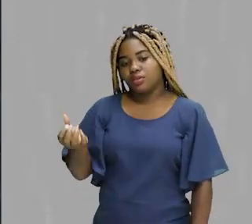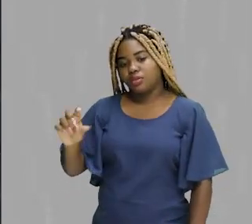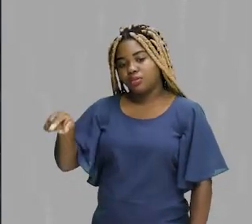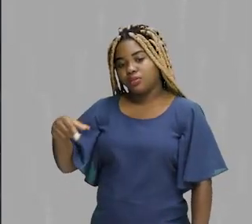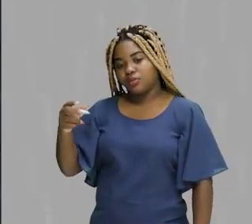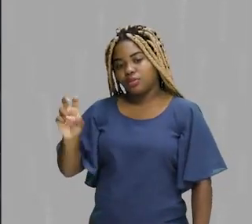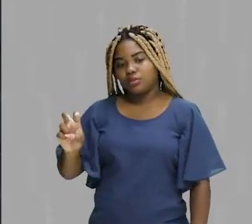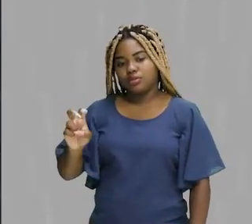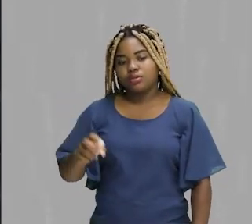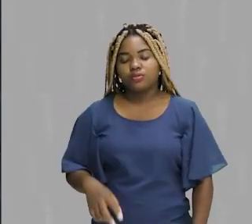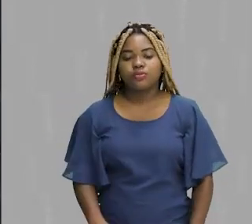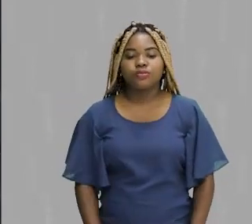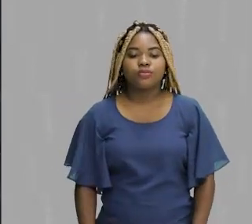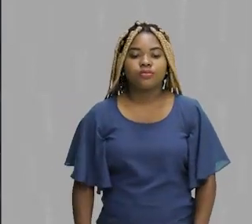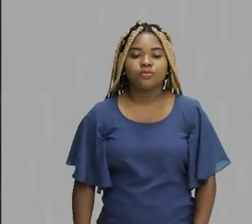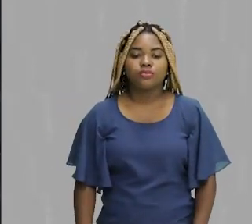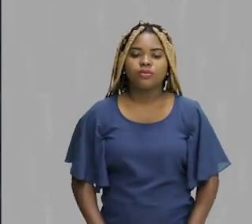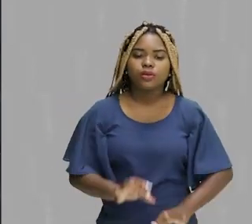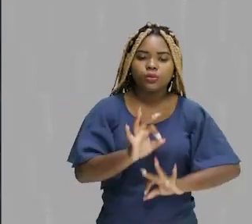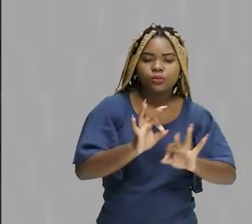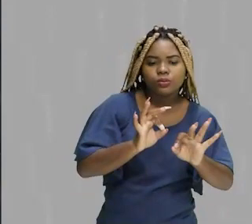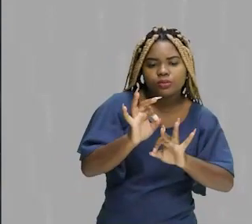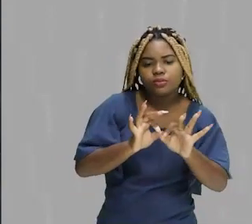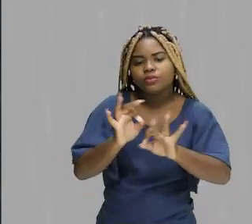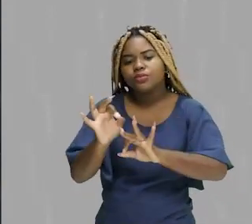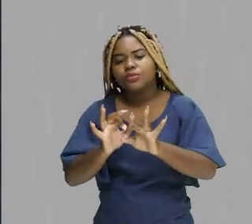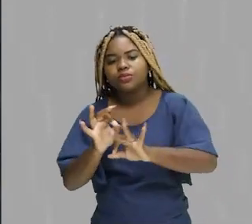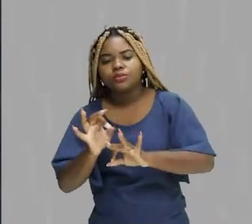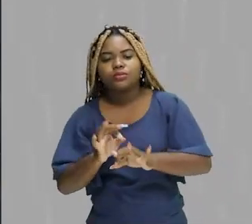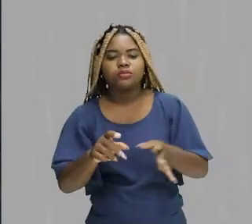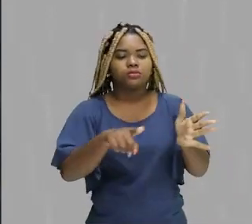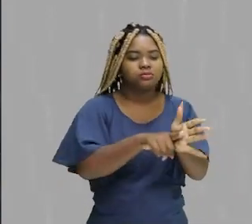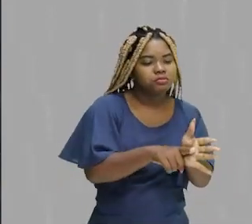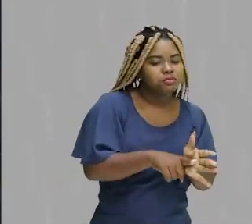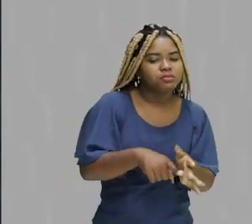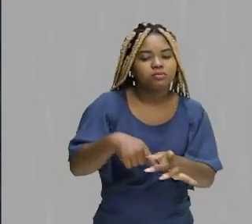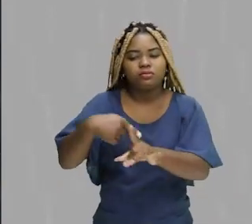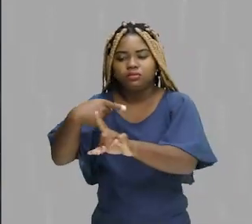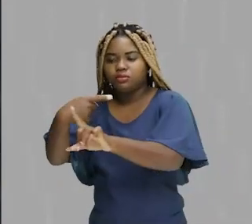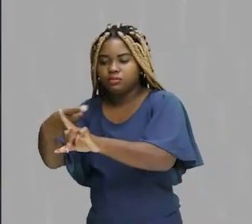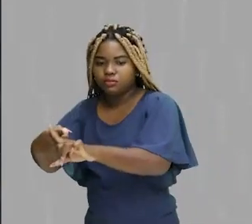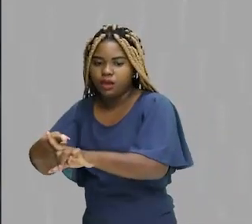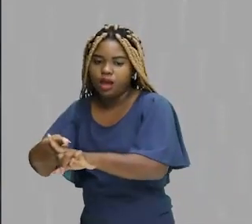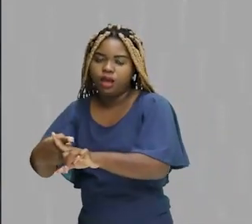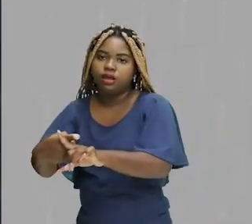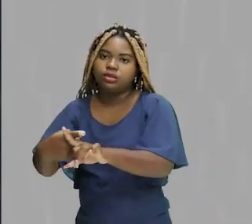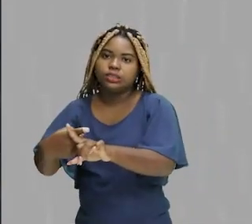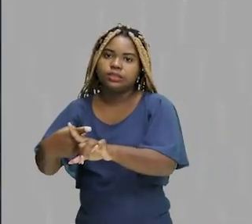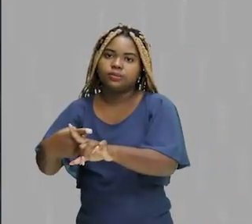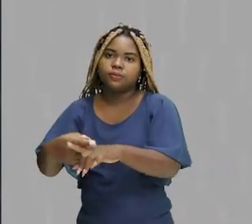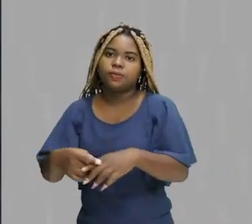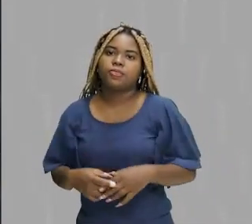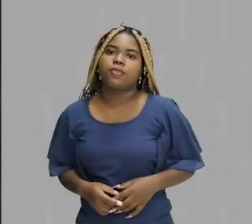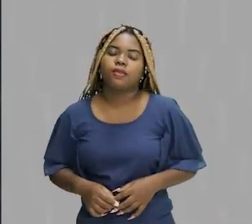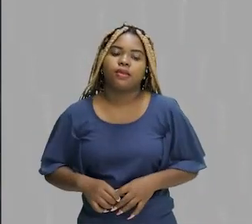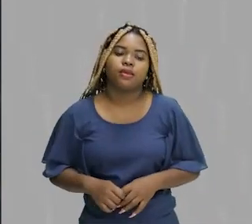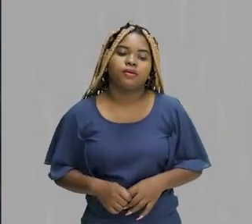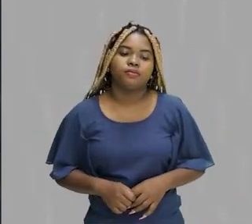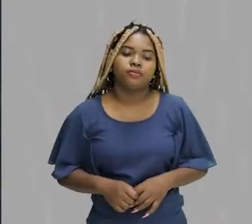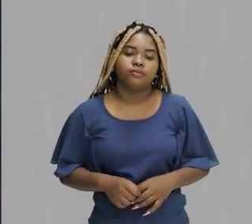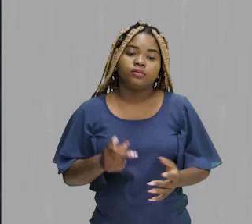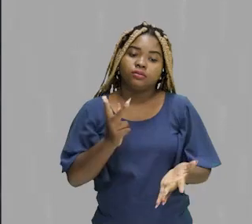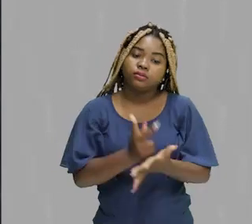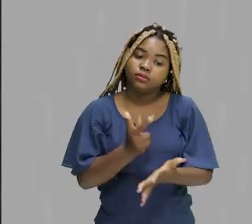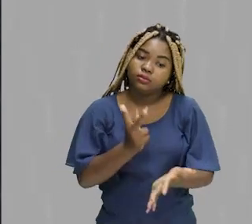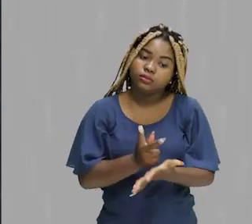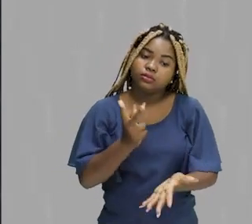226,5. Então, é aquela multiplicação, trabalhando com sinais, depois fazer a subtração, a soma,